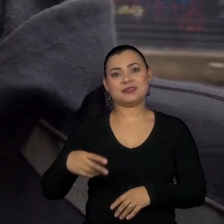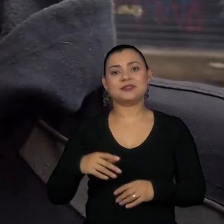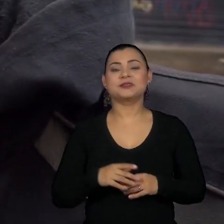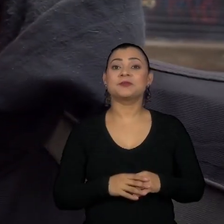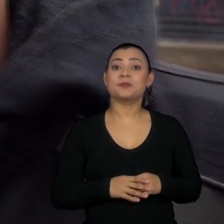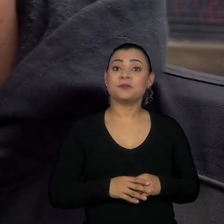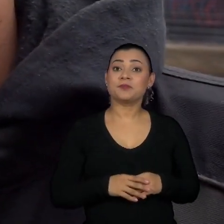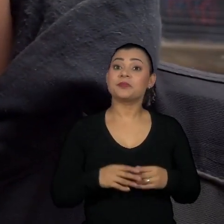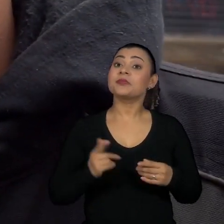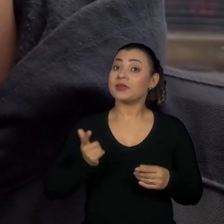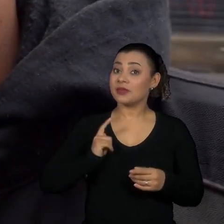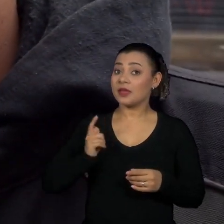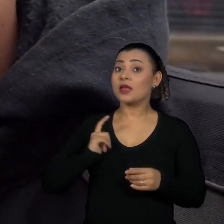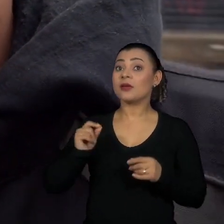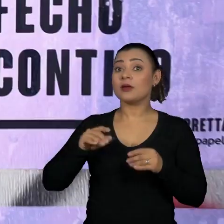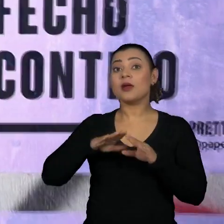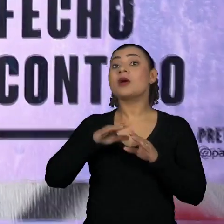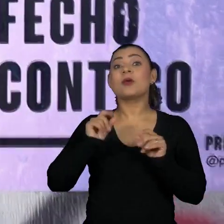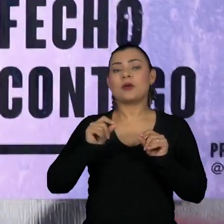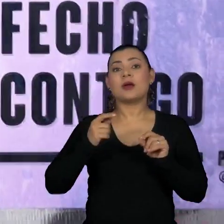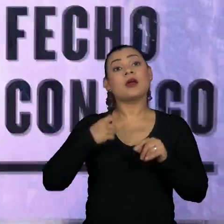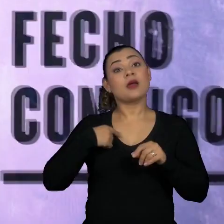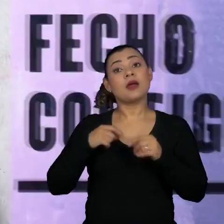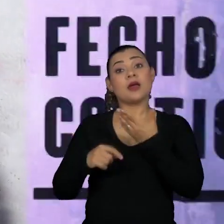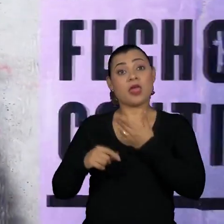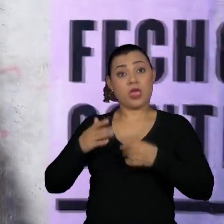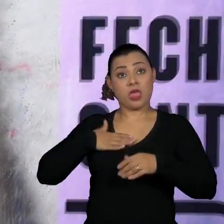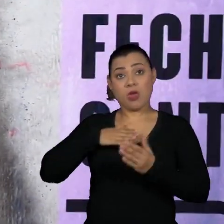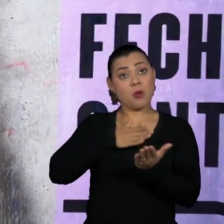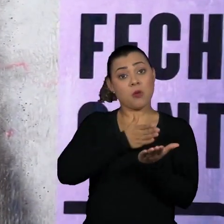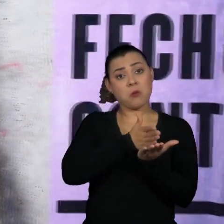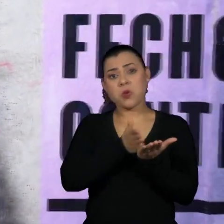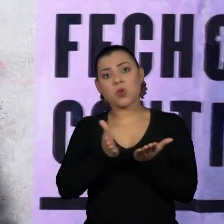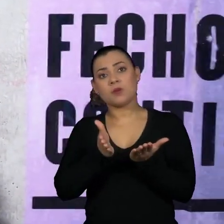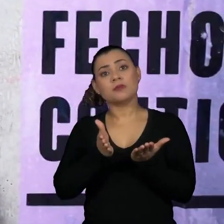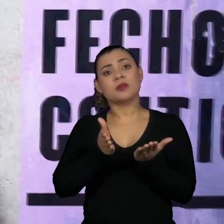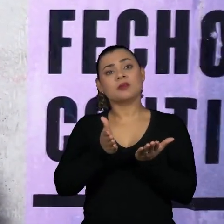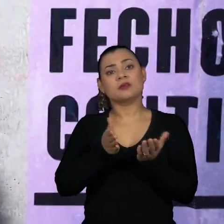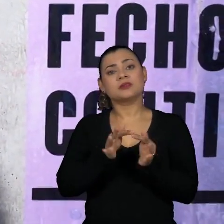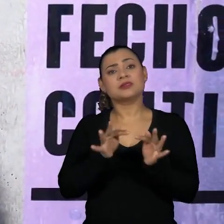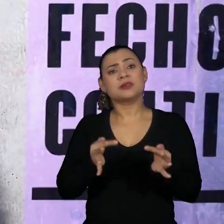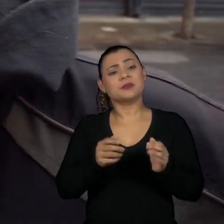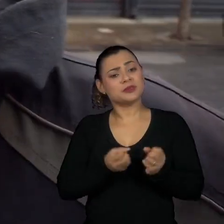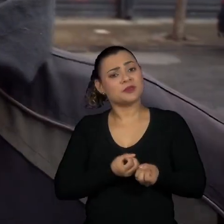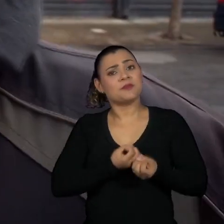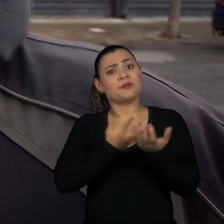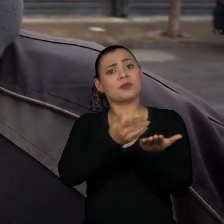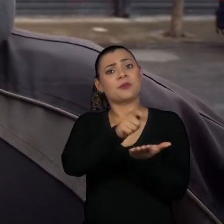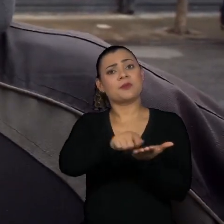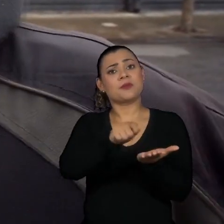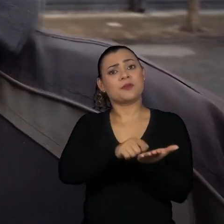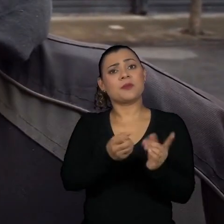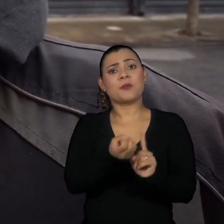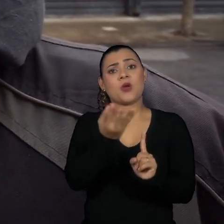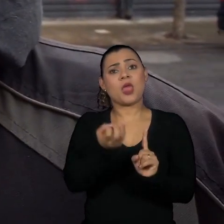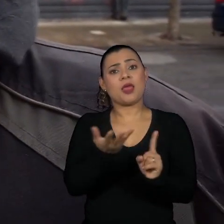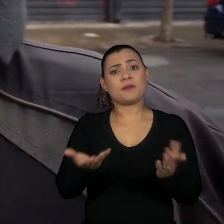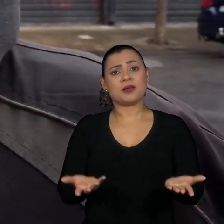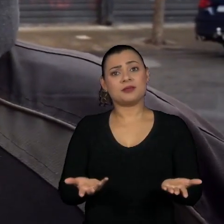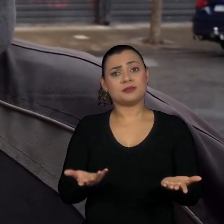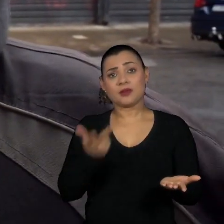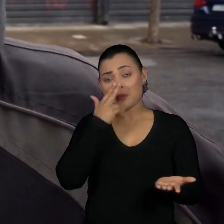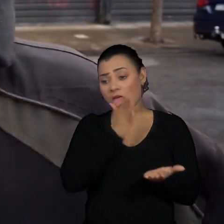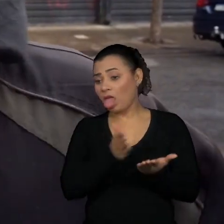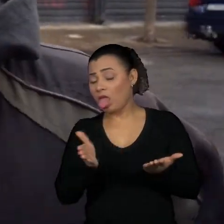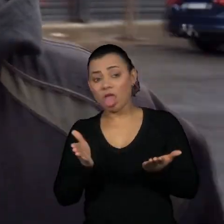dia essas aqui, ó, em vez de cair, eu poderia apenas ter feito um poema. Então, importante, né? A galera vai parar,